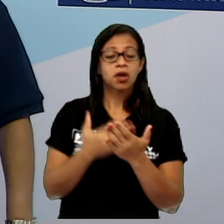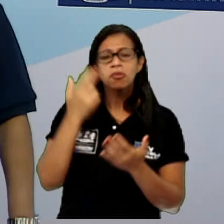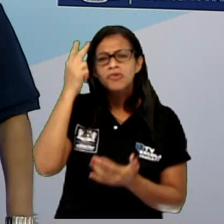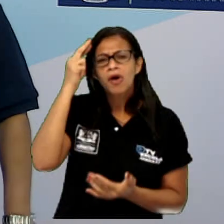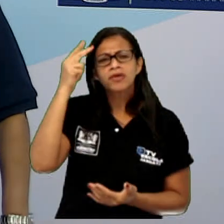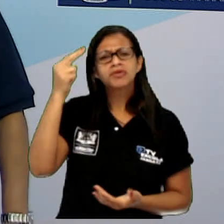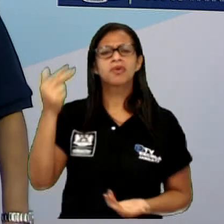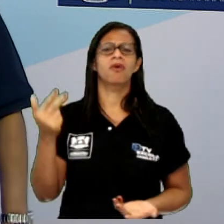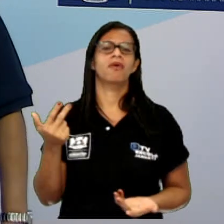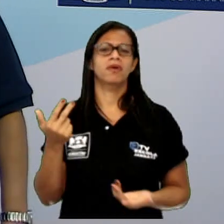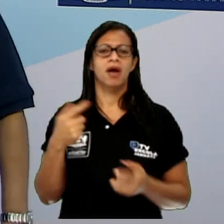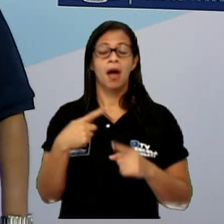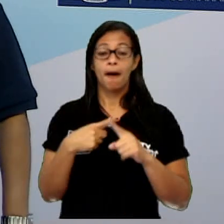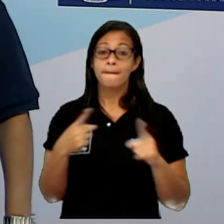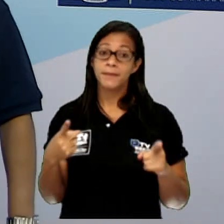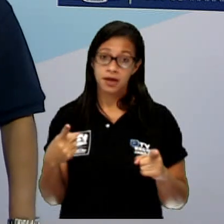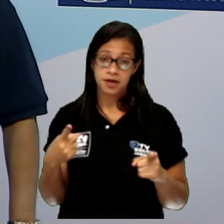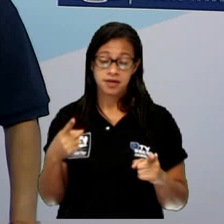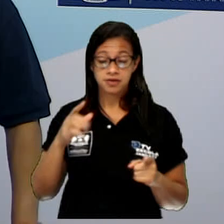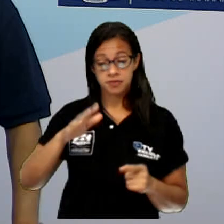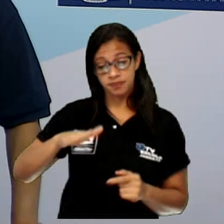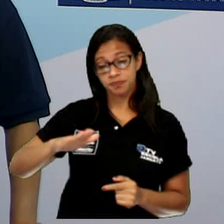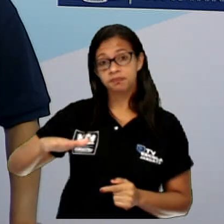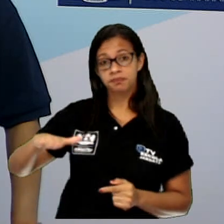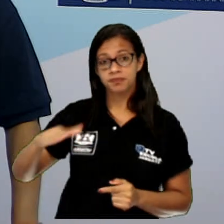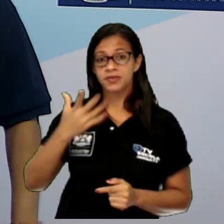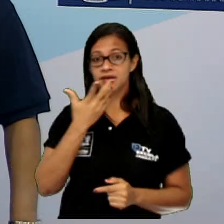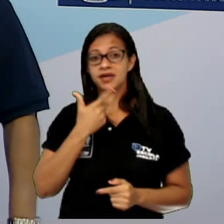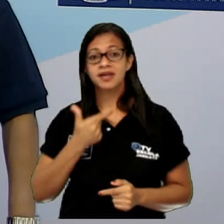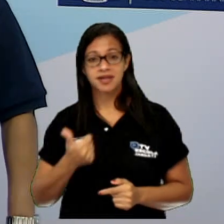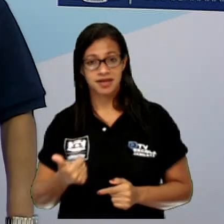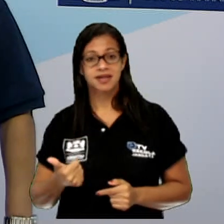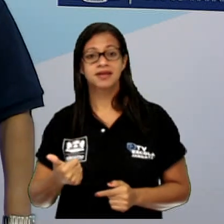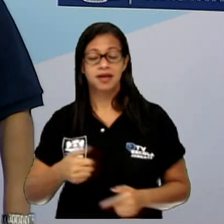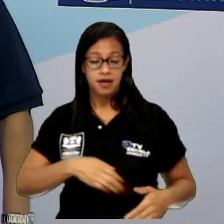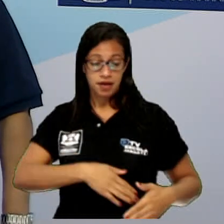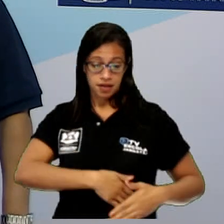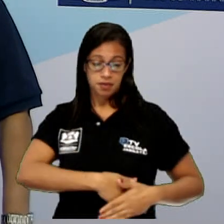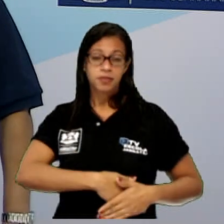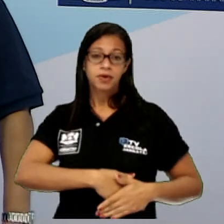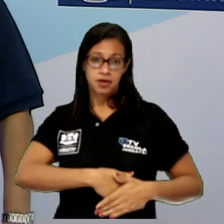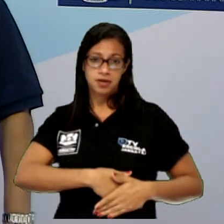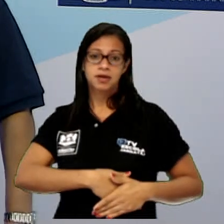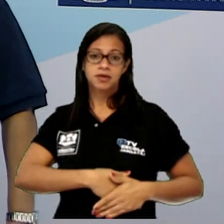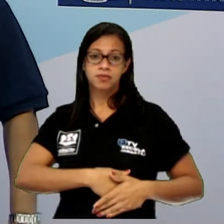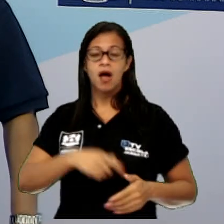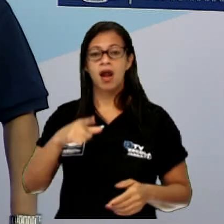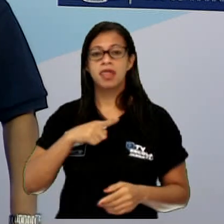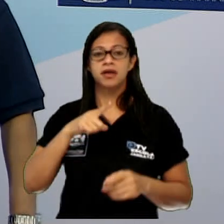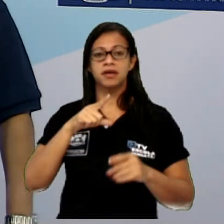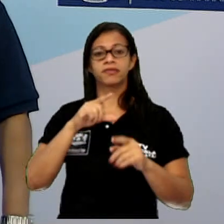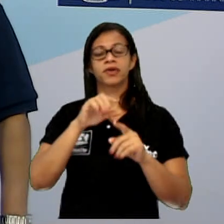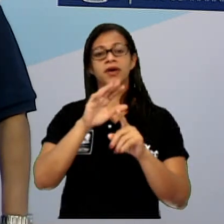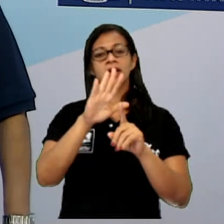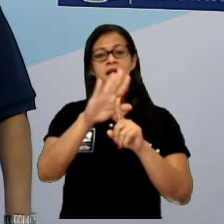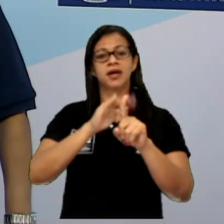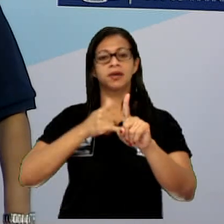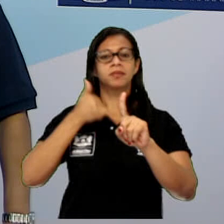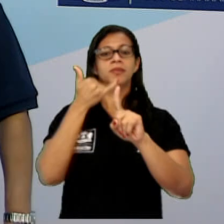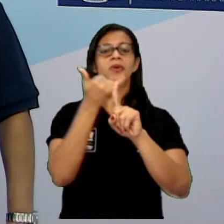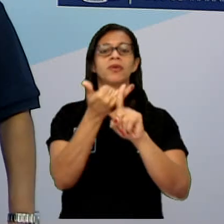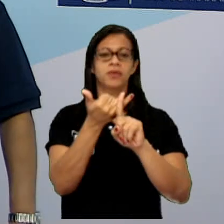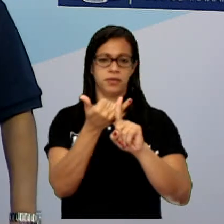sofreu bullying, tá certo? Napoleão também, ele se casou, claro, ele amou também, ele foi